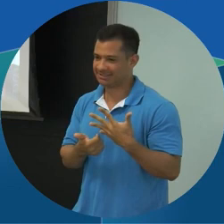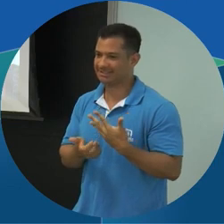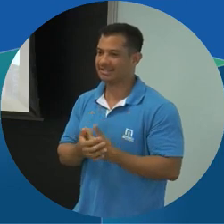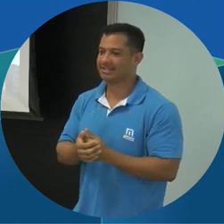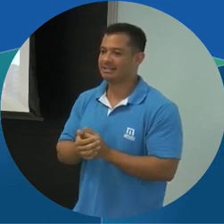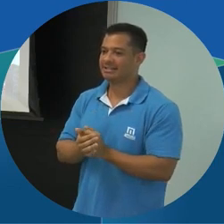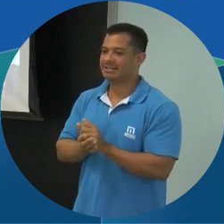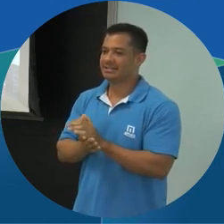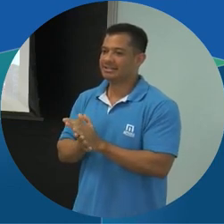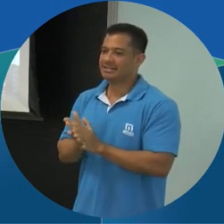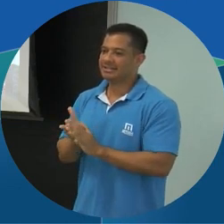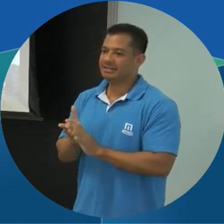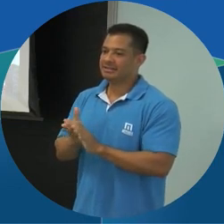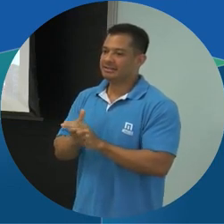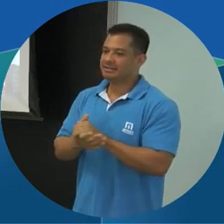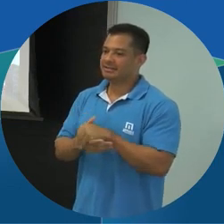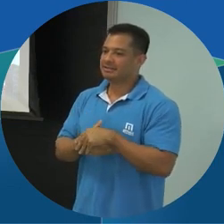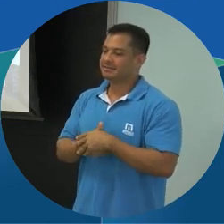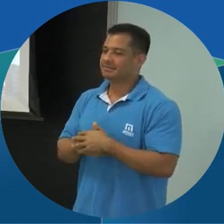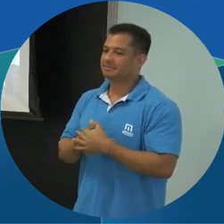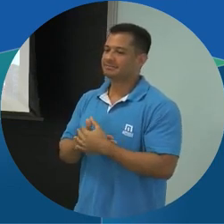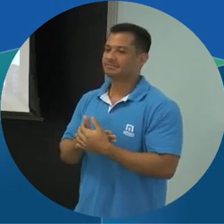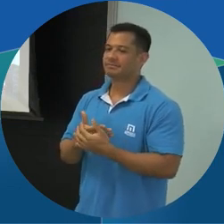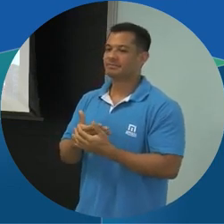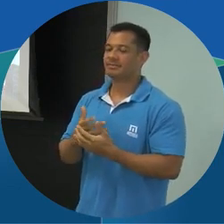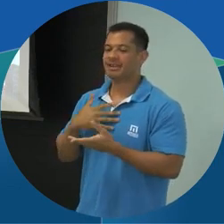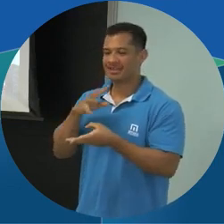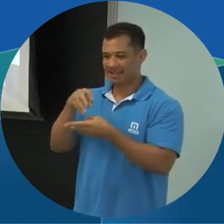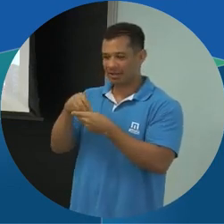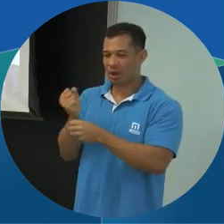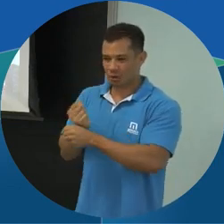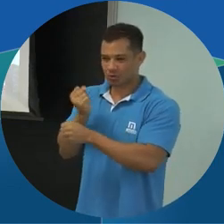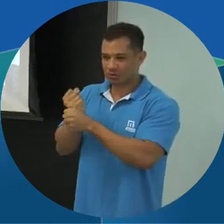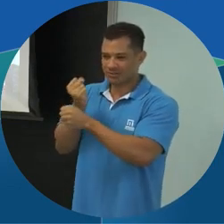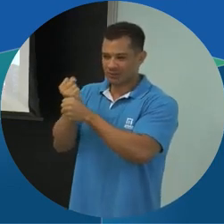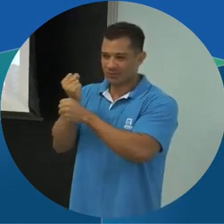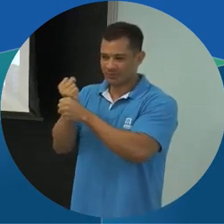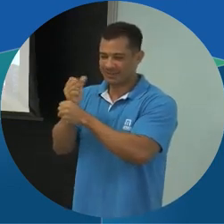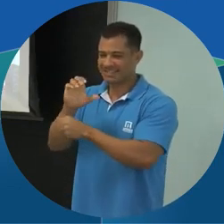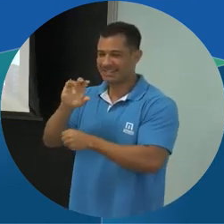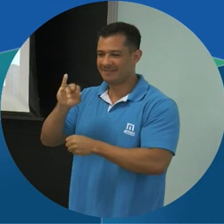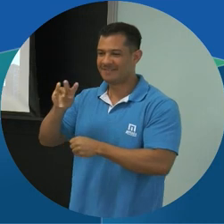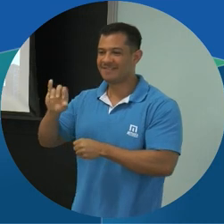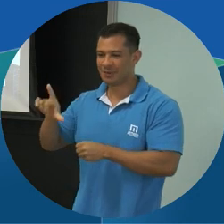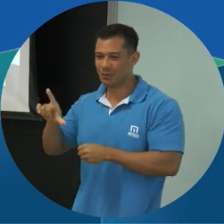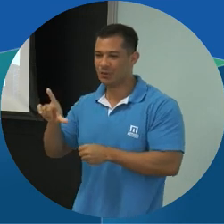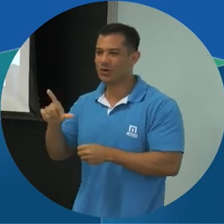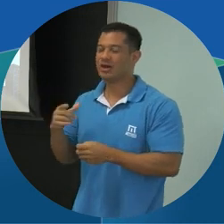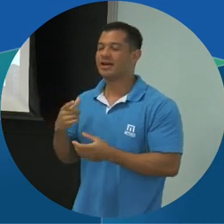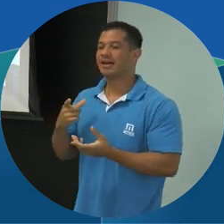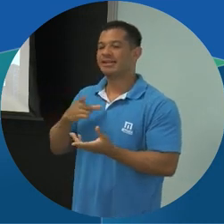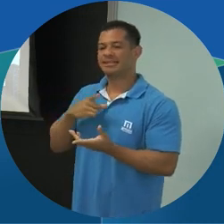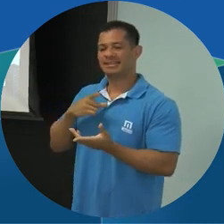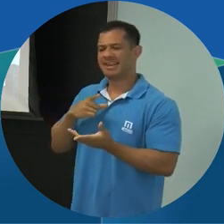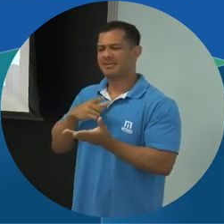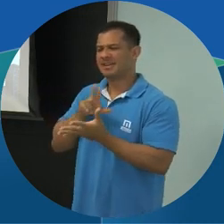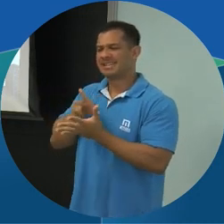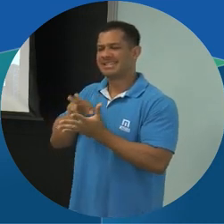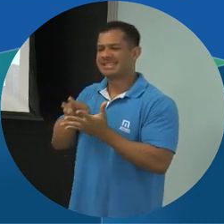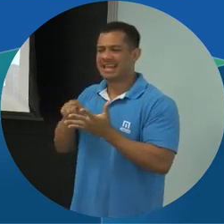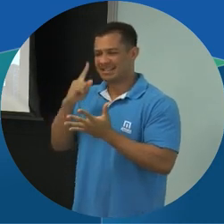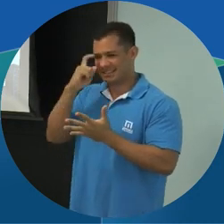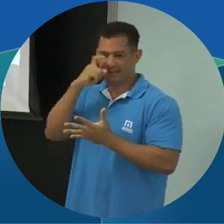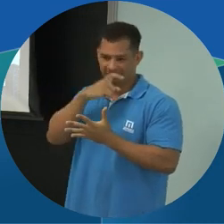da utilização do hidrojato? Dentro da construção civil, a gente tem uma série de desafios aí a